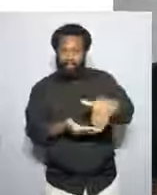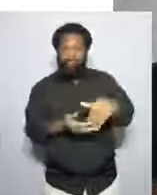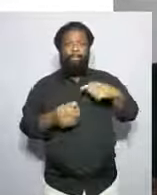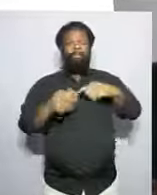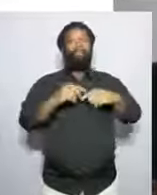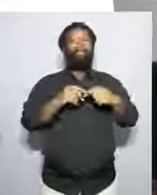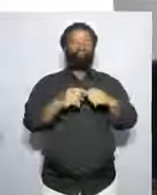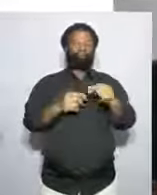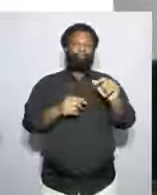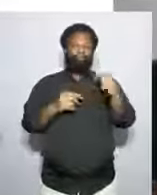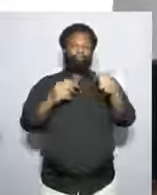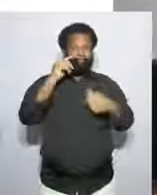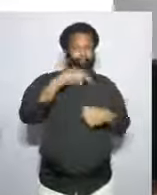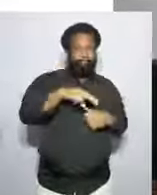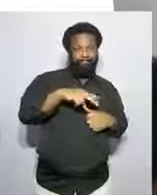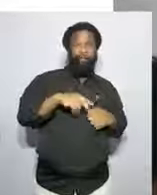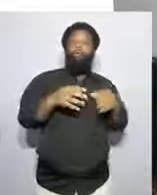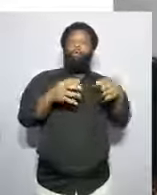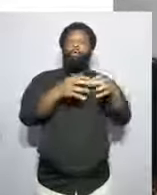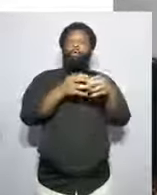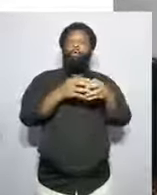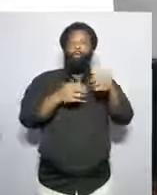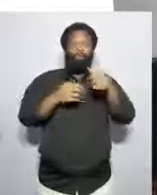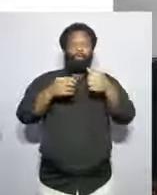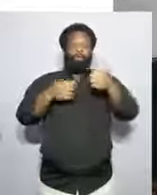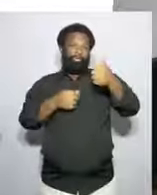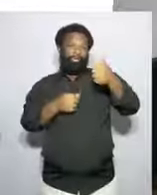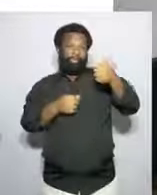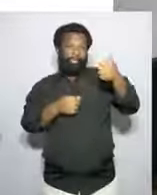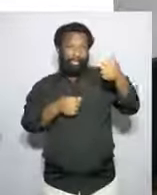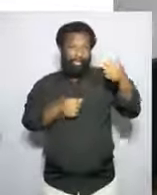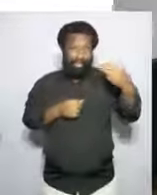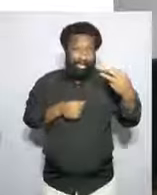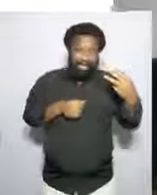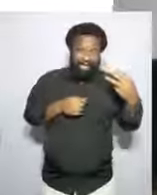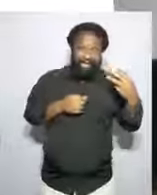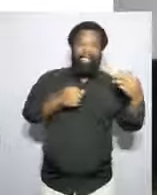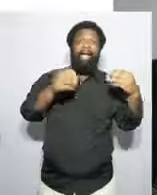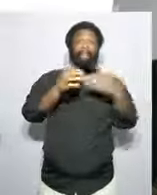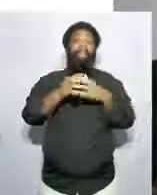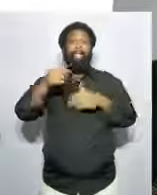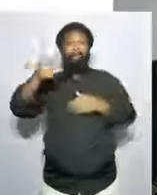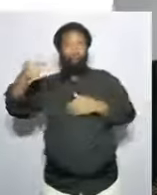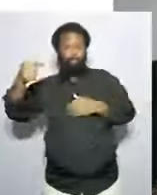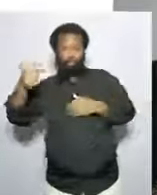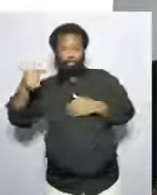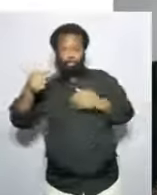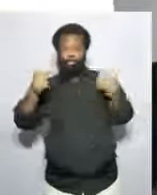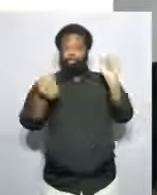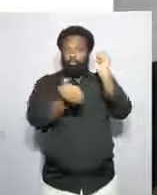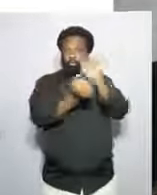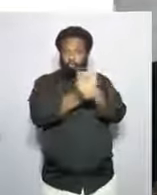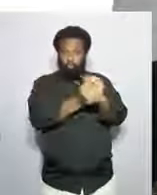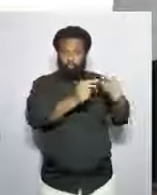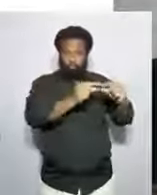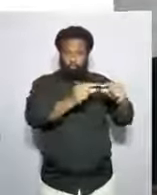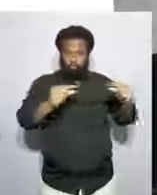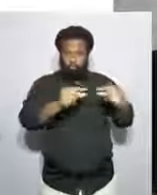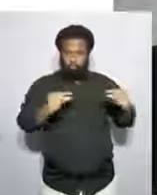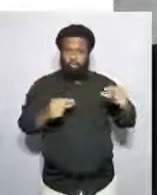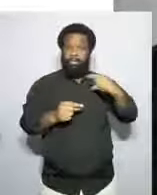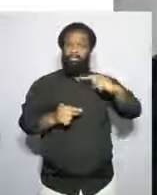e actínidos. Então, do grupo 13 ao grupo 12, incluindo essas duas séries, nós temos